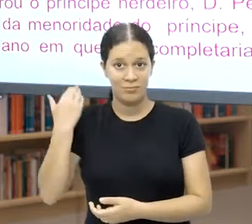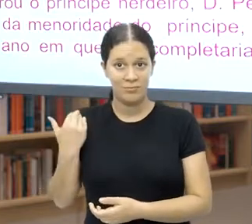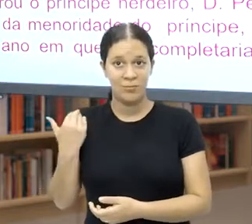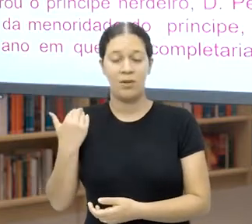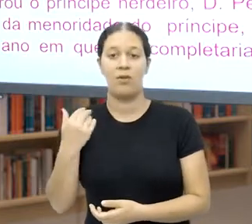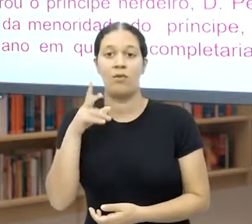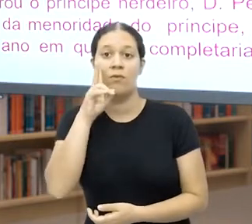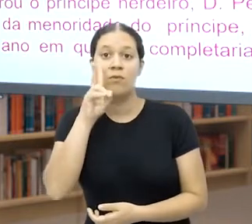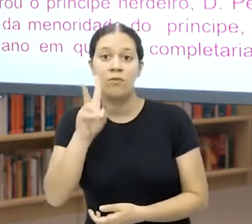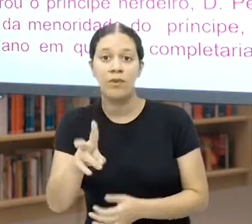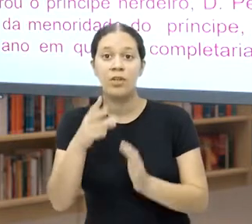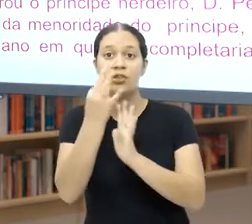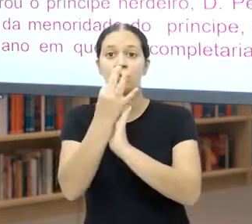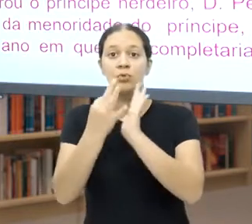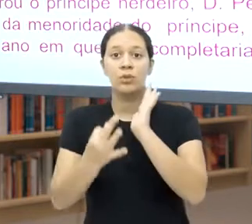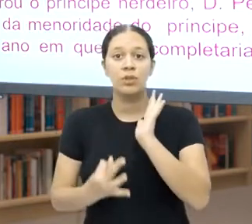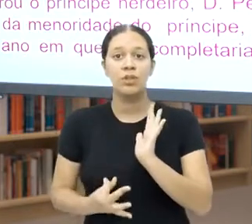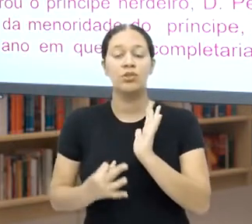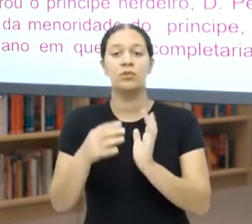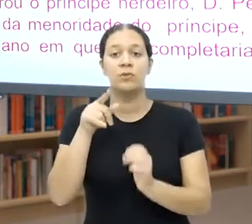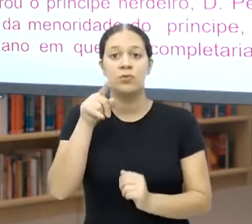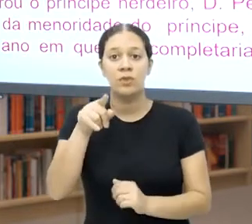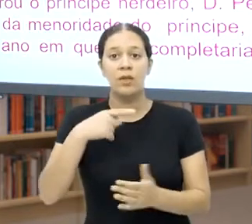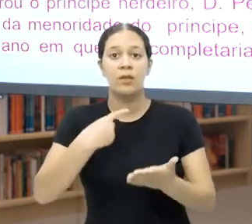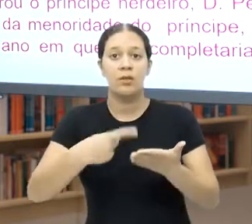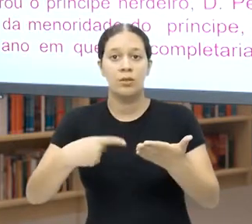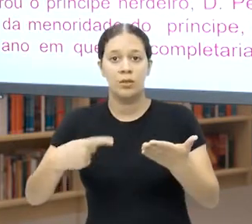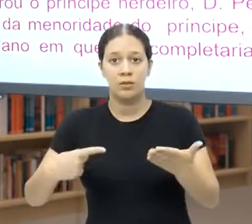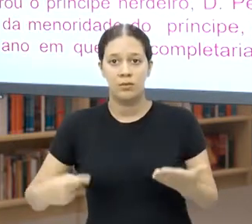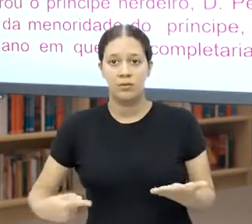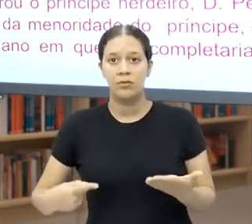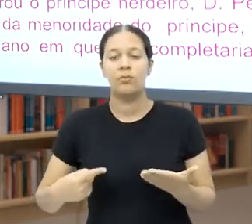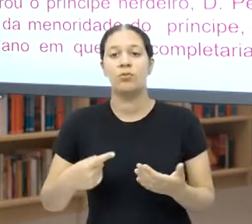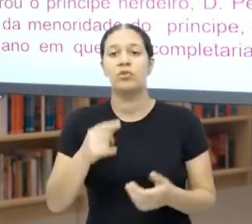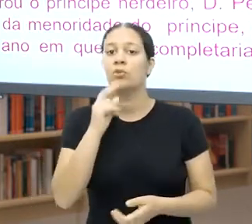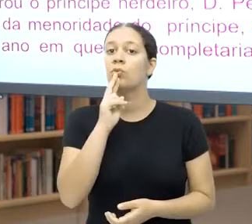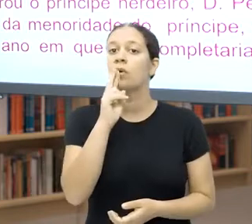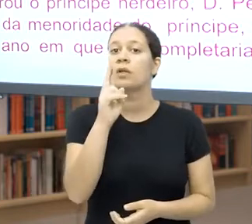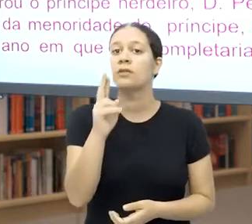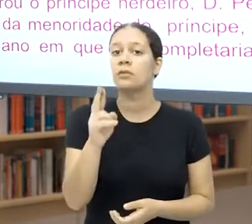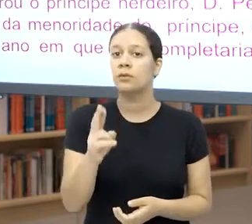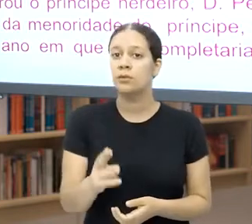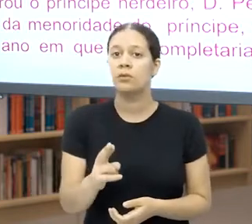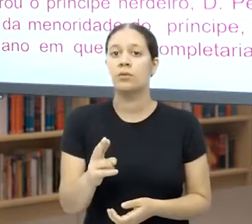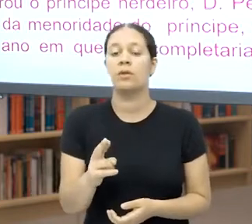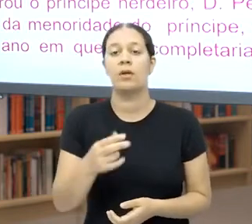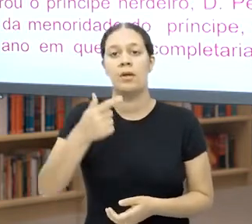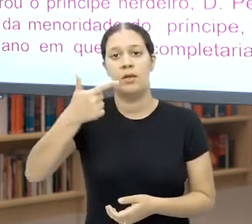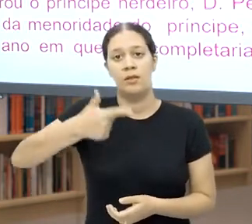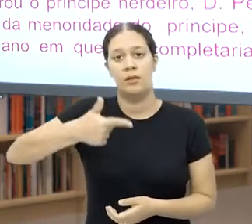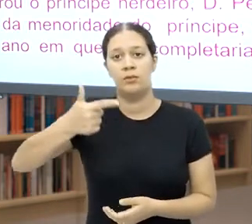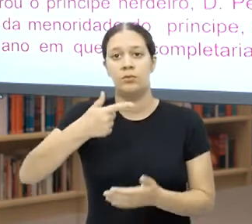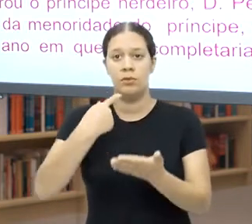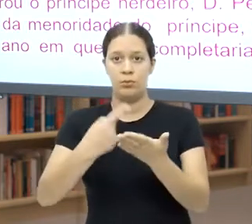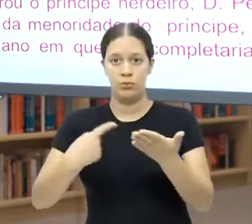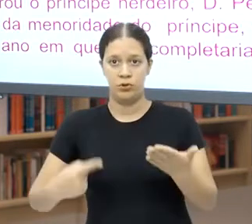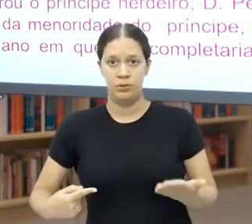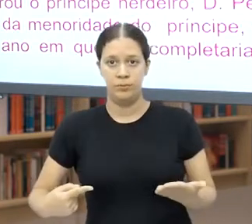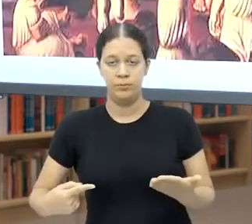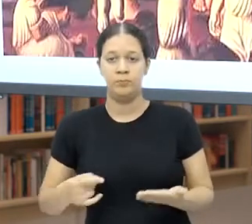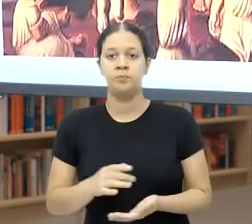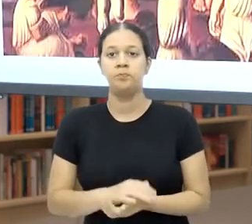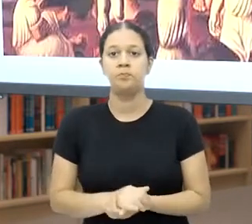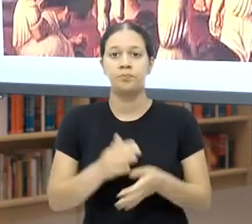lá, puxa do texto de vocês, da apostila de vocês, e coloca como resposta dessa segunda questão.